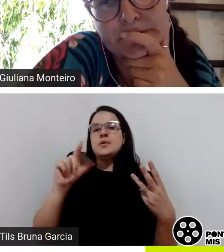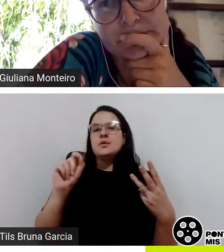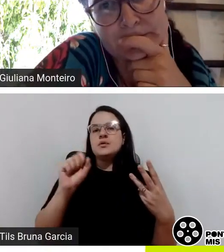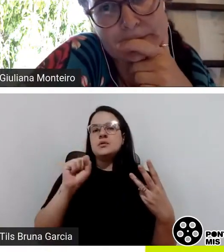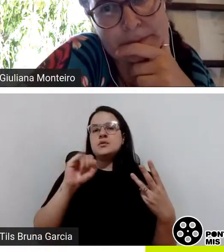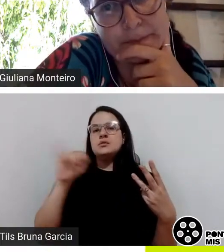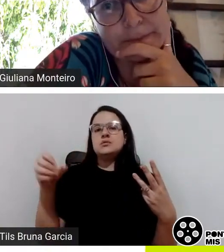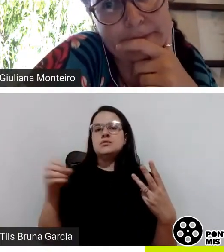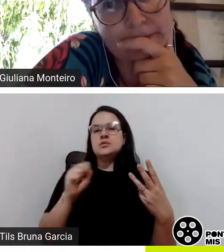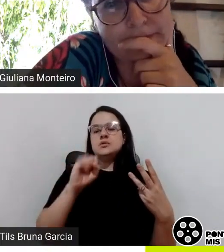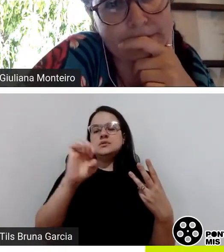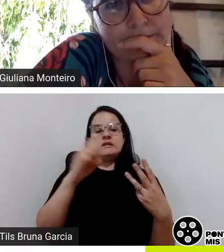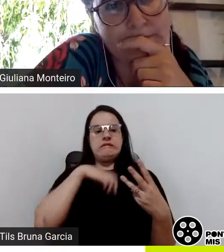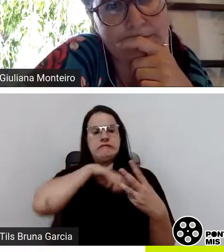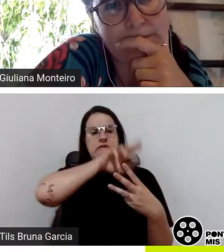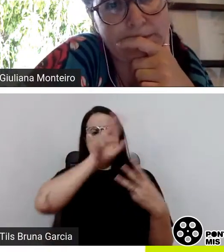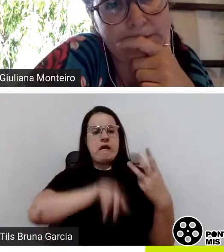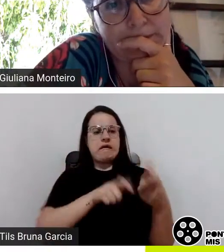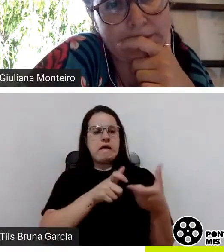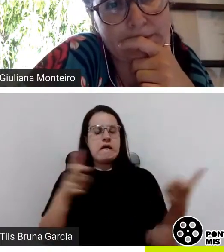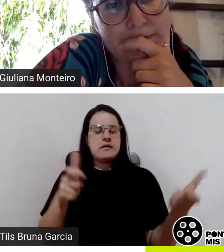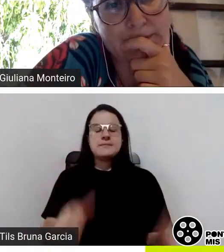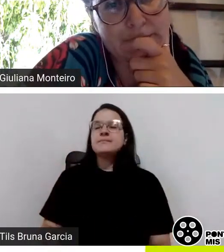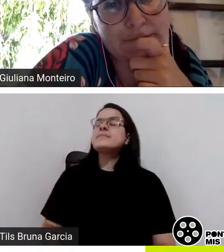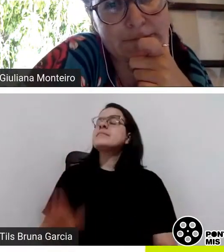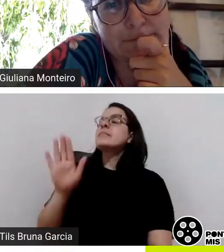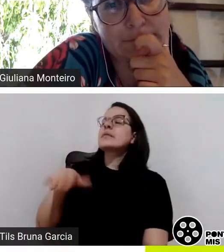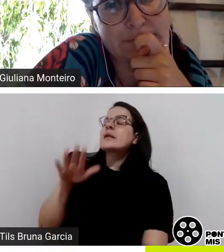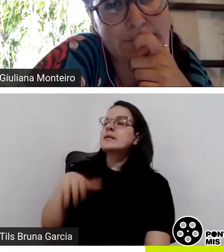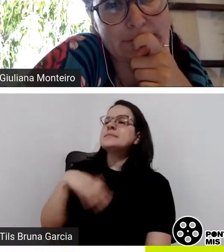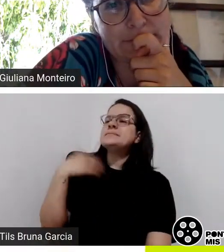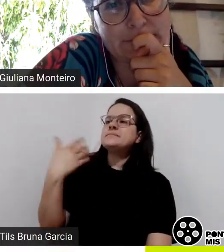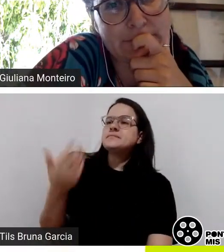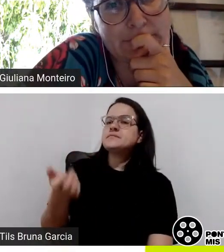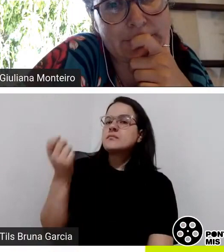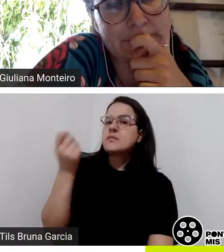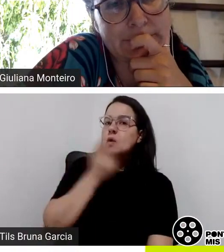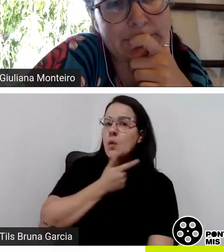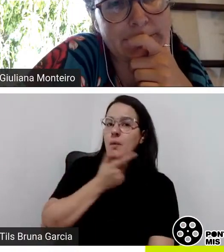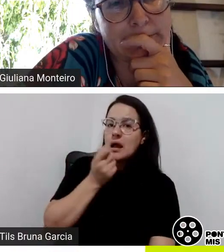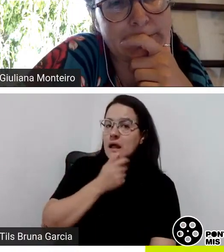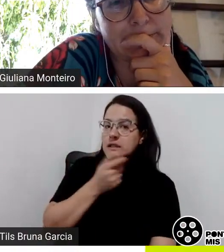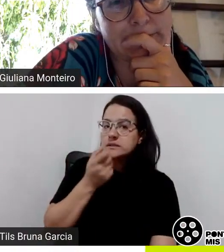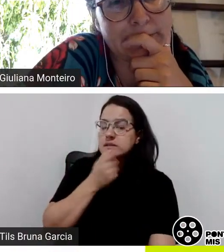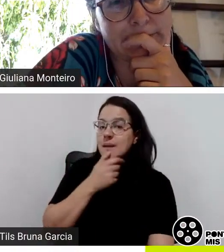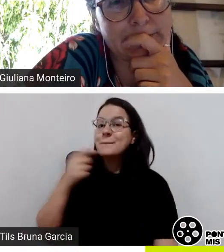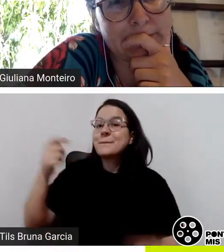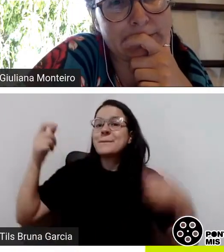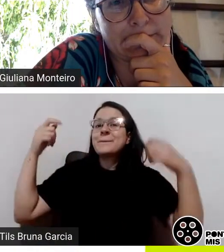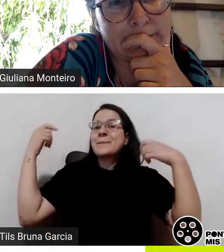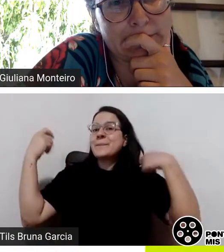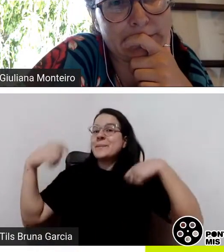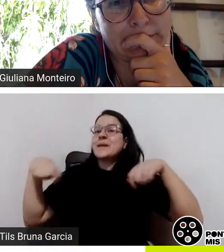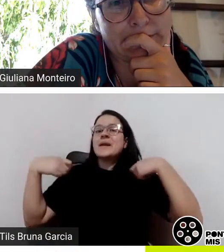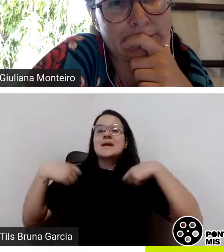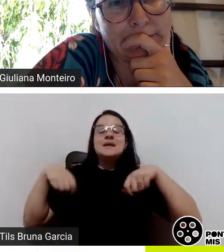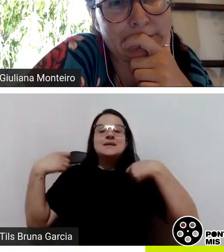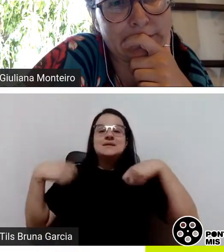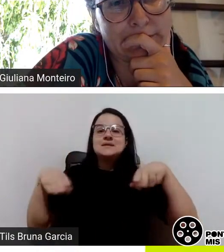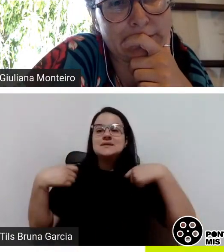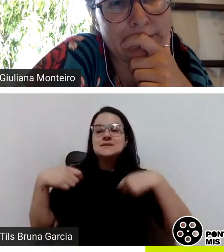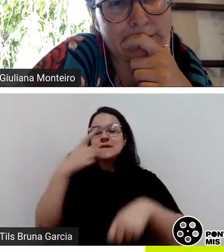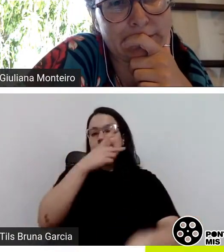Bruno, a comédia, ela precisa de